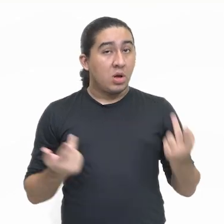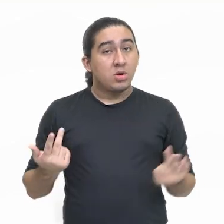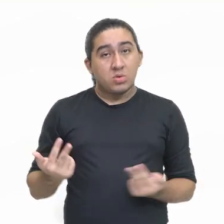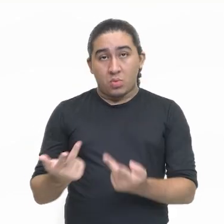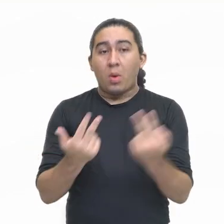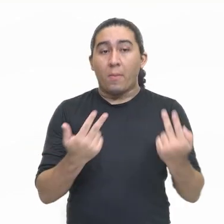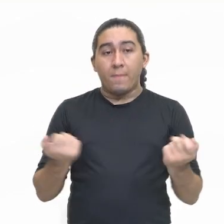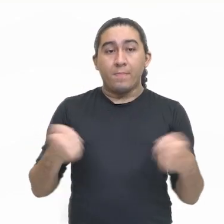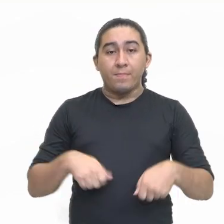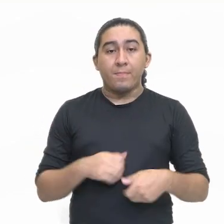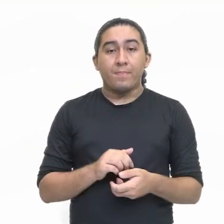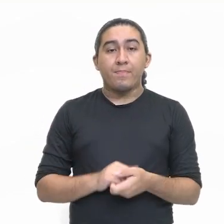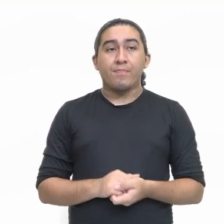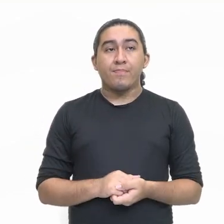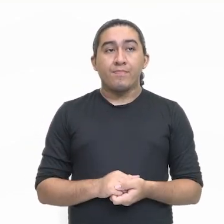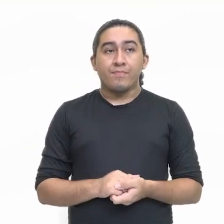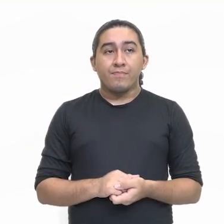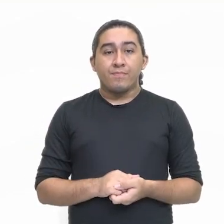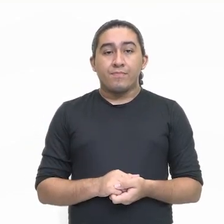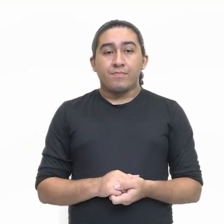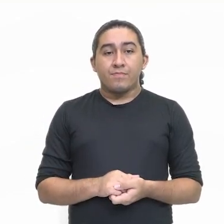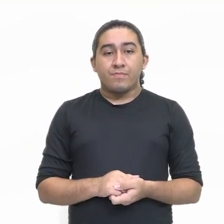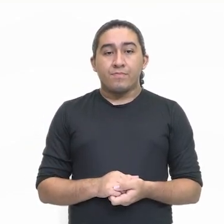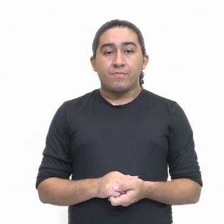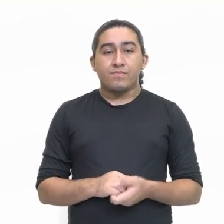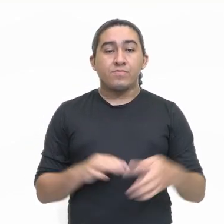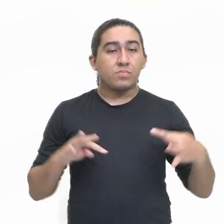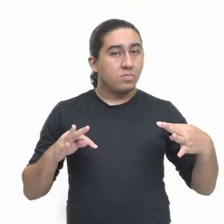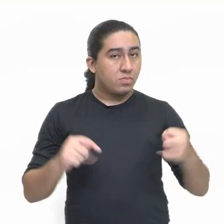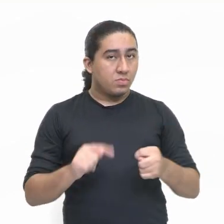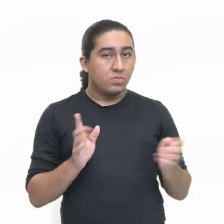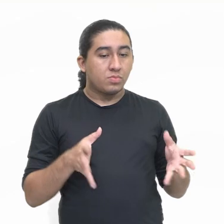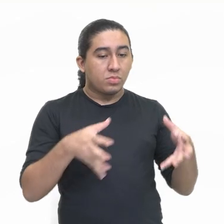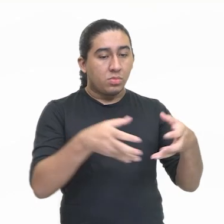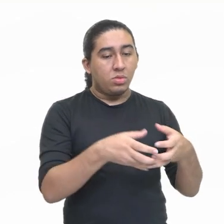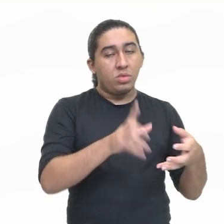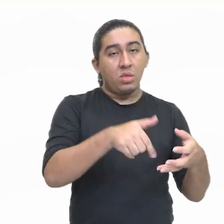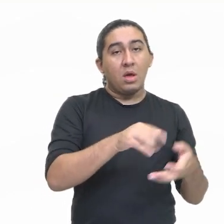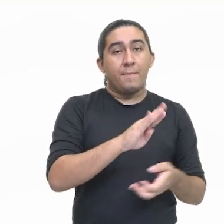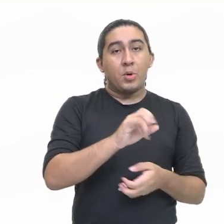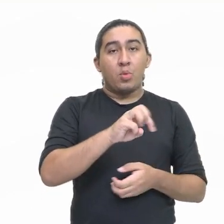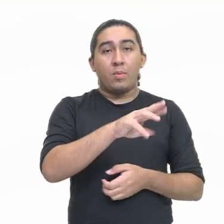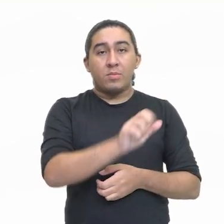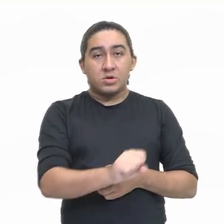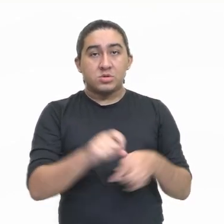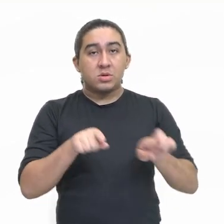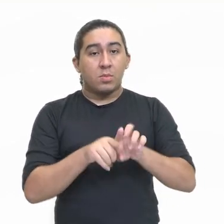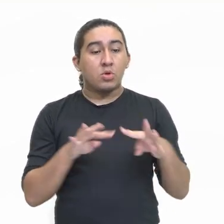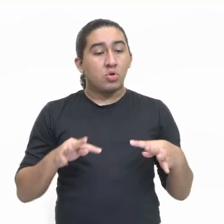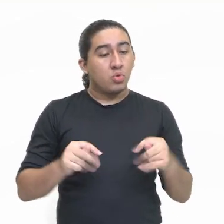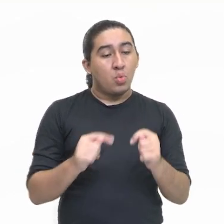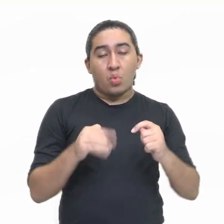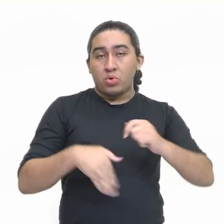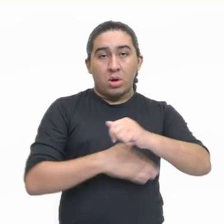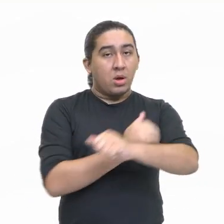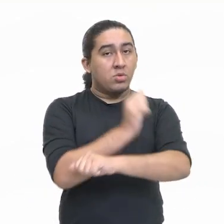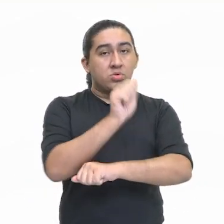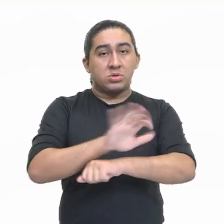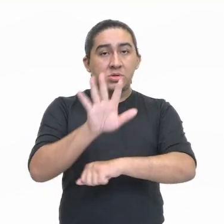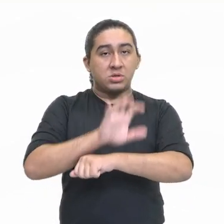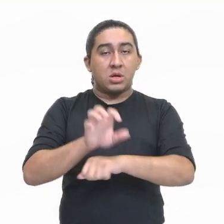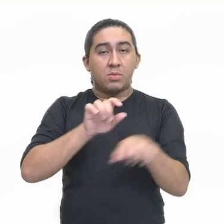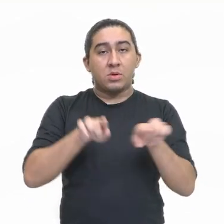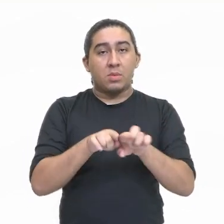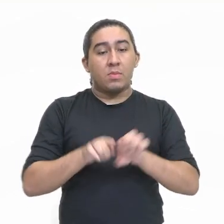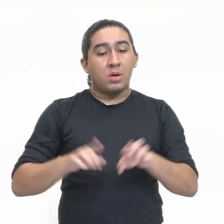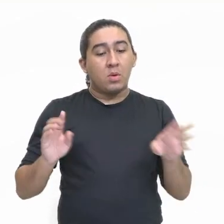da biosfera então todos esses biomas terrestres com todos os seus ecos sistemas ali